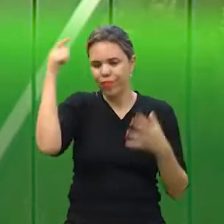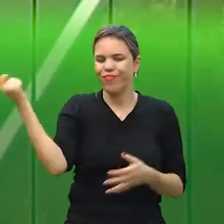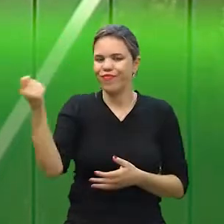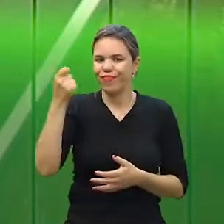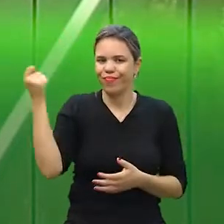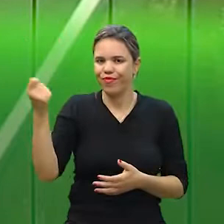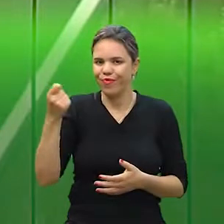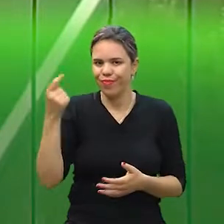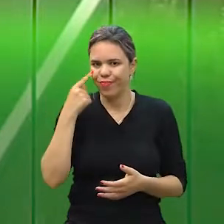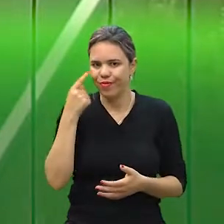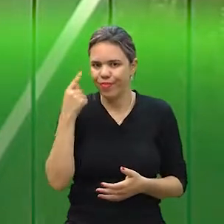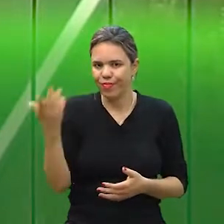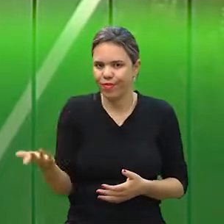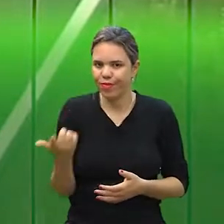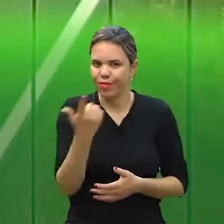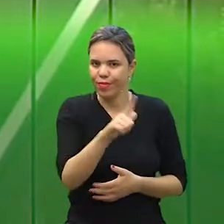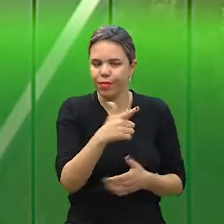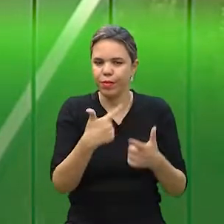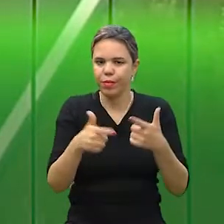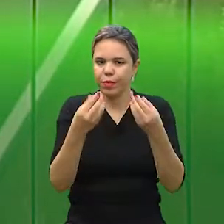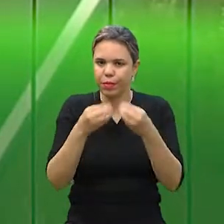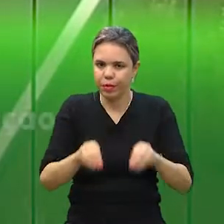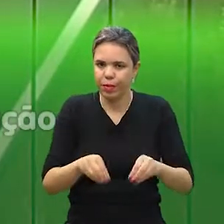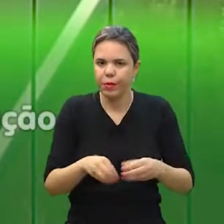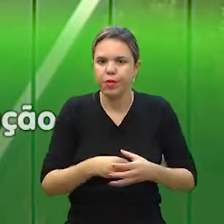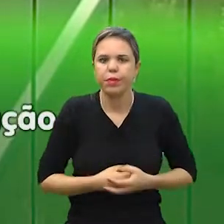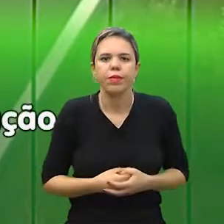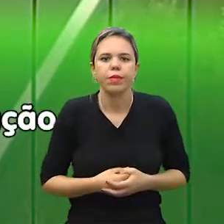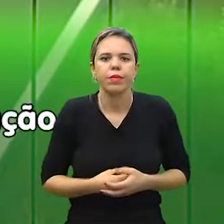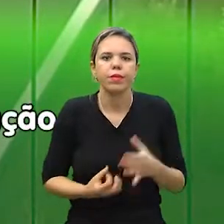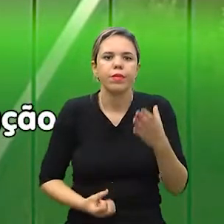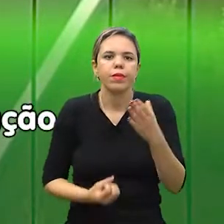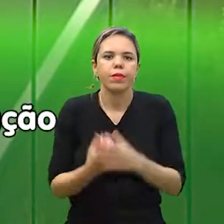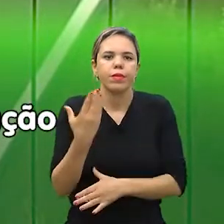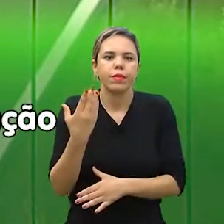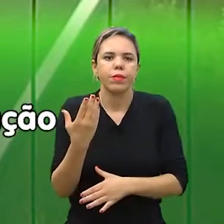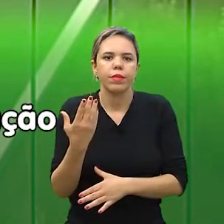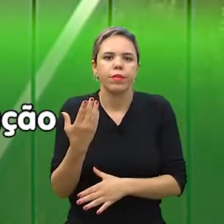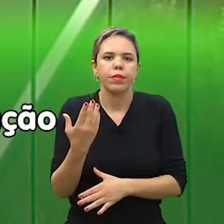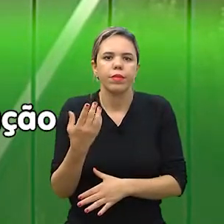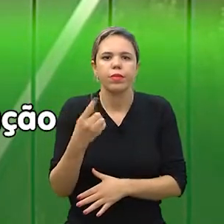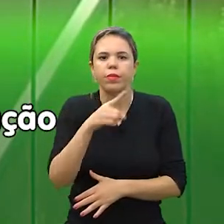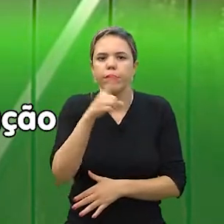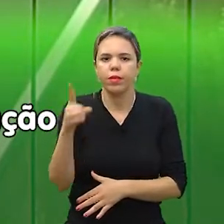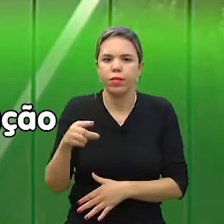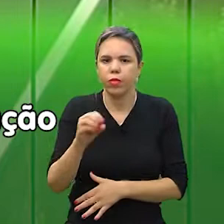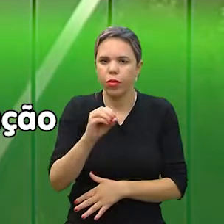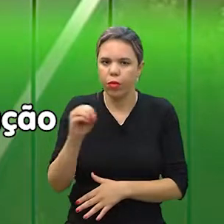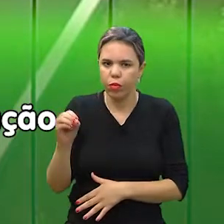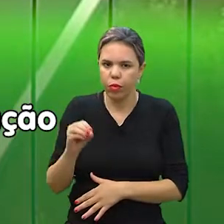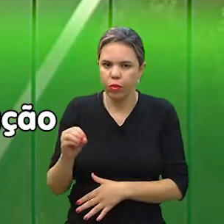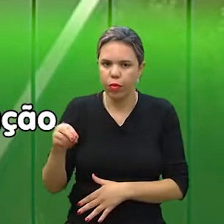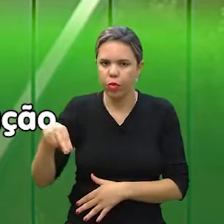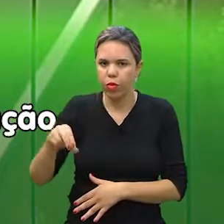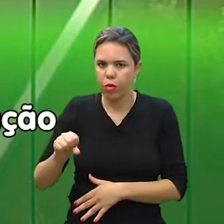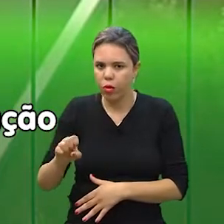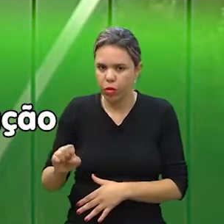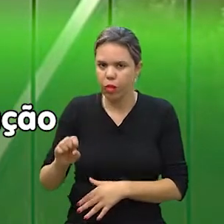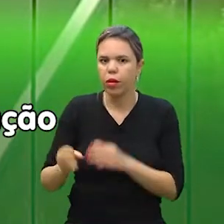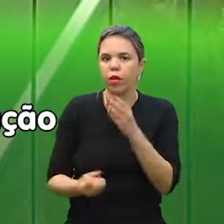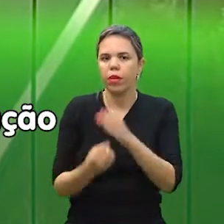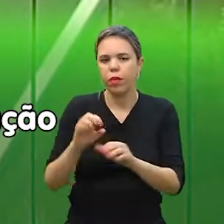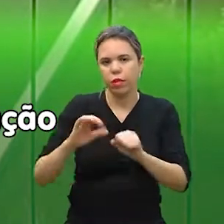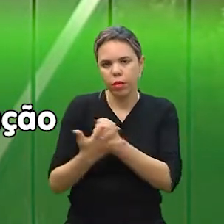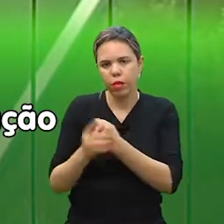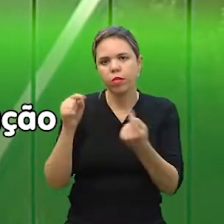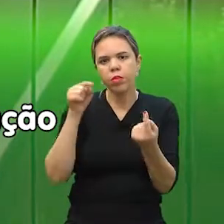grave. E olha só, outro impacto direto. Surgimento de zoonoses, entre elas o próprio coronavírus, que